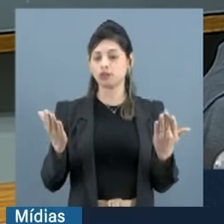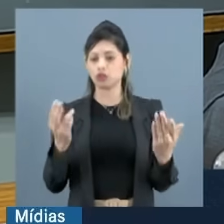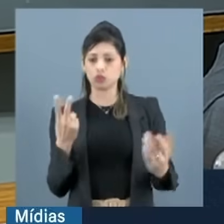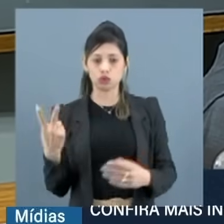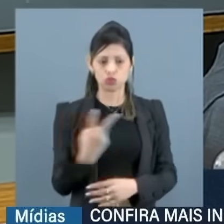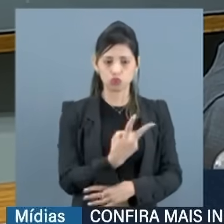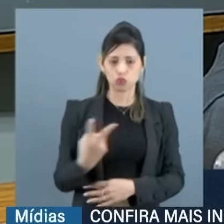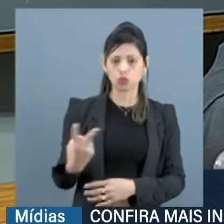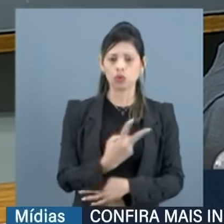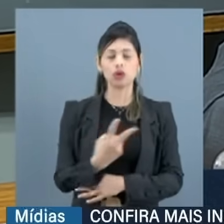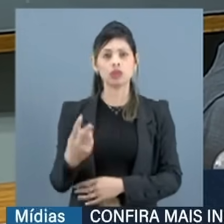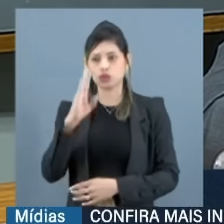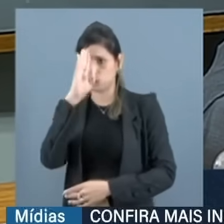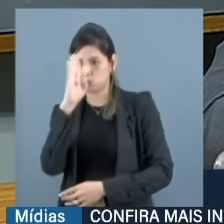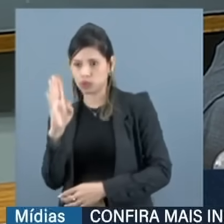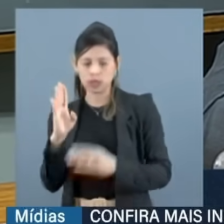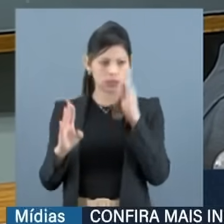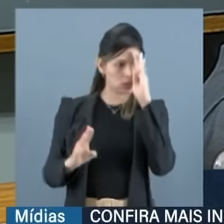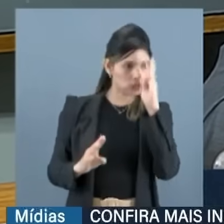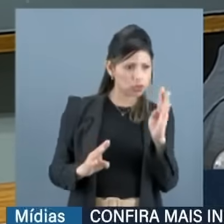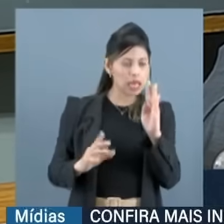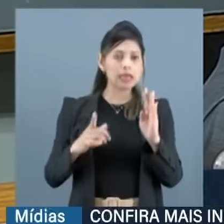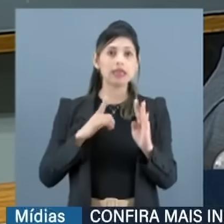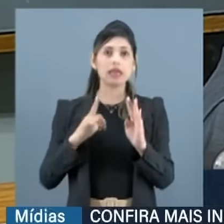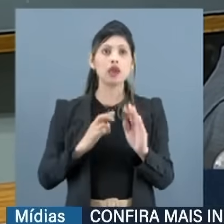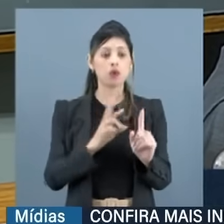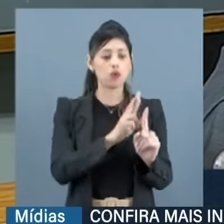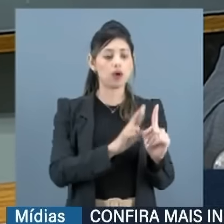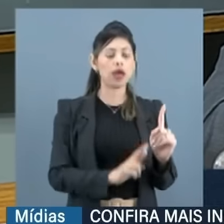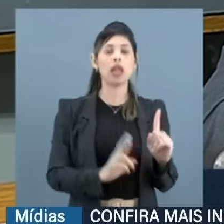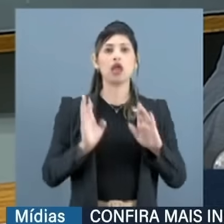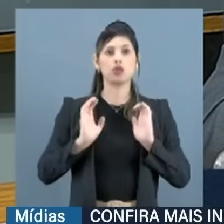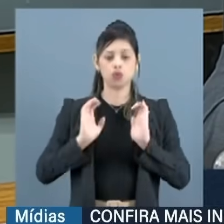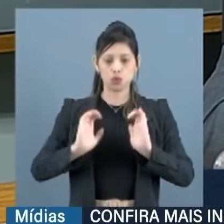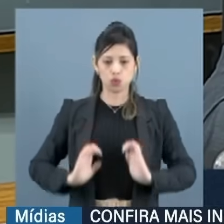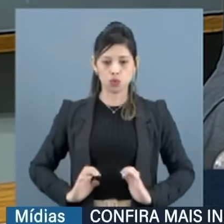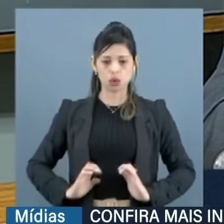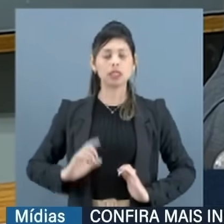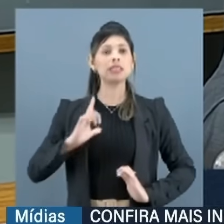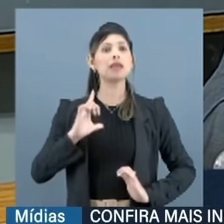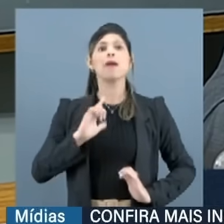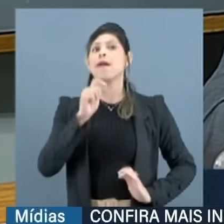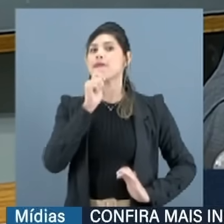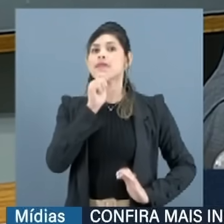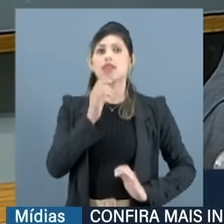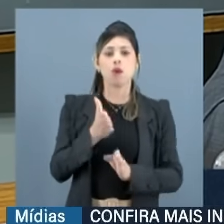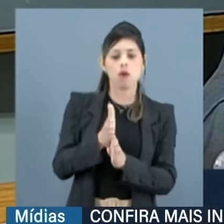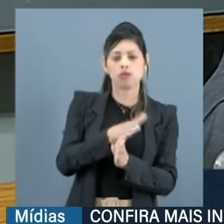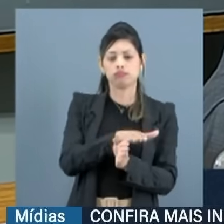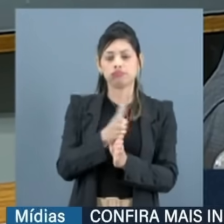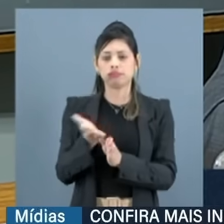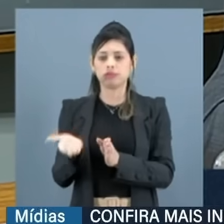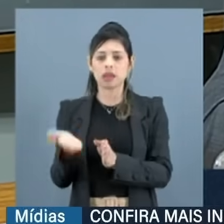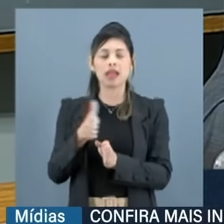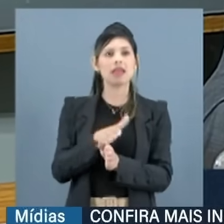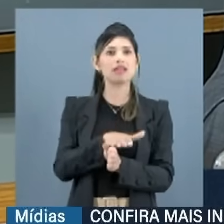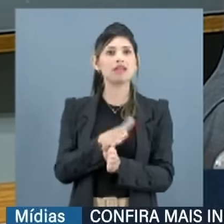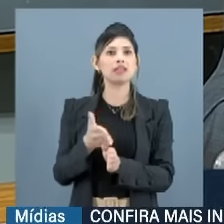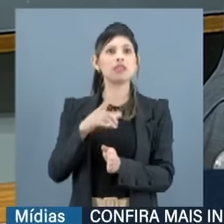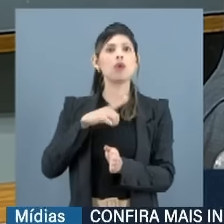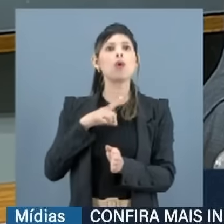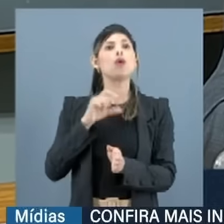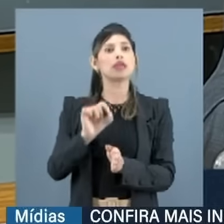a conduta de um relator que possa comprometer a imparcialidade e a integridade de